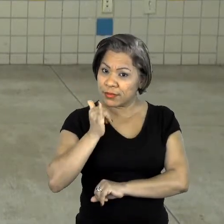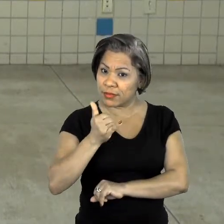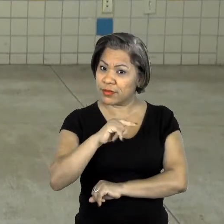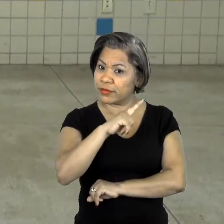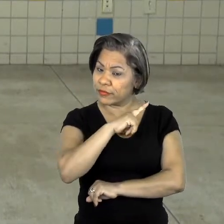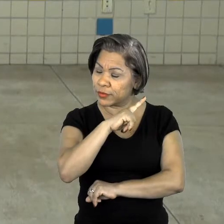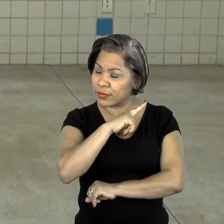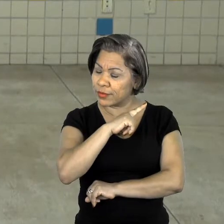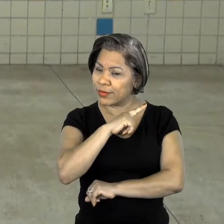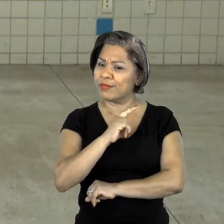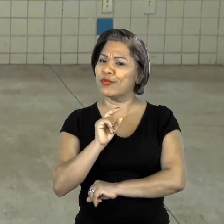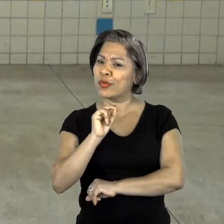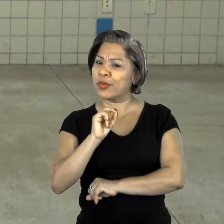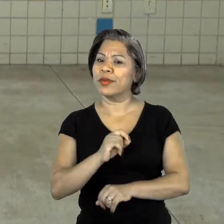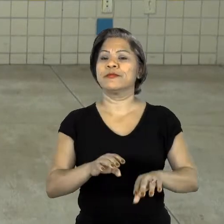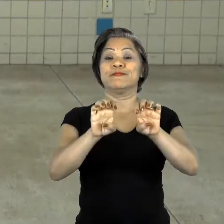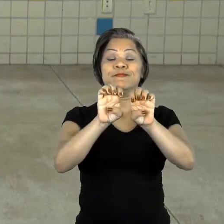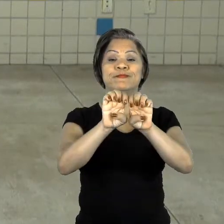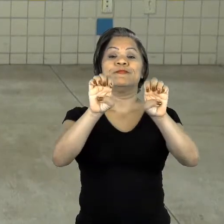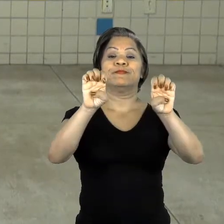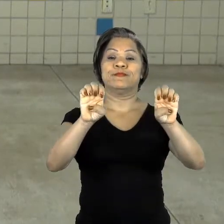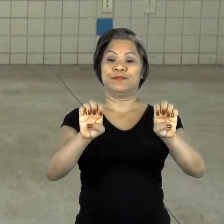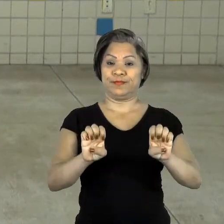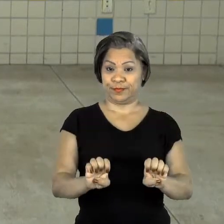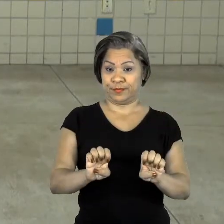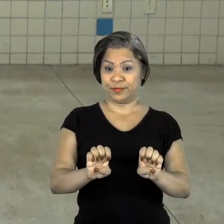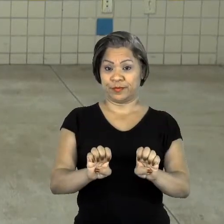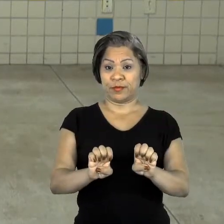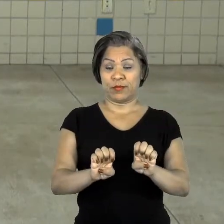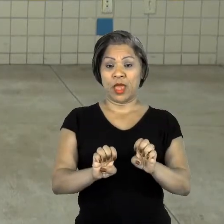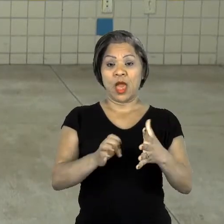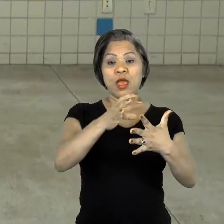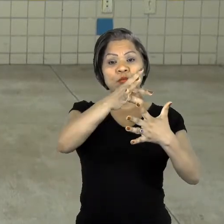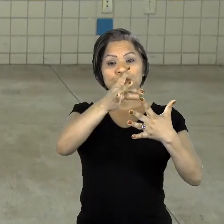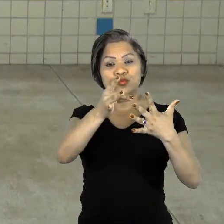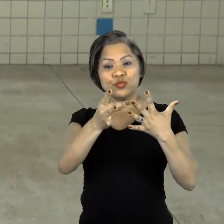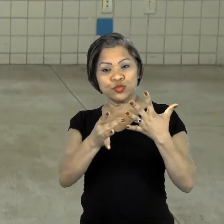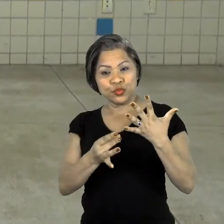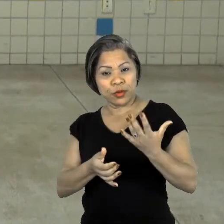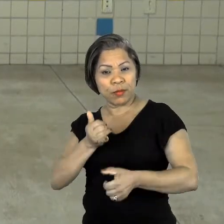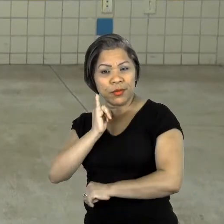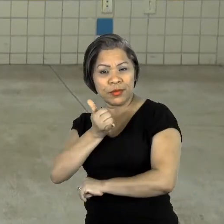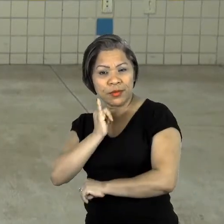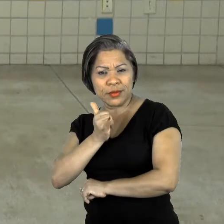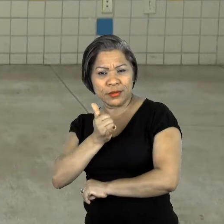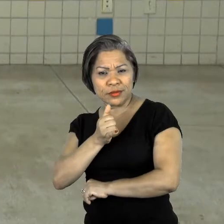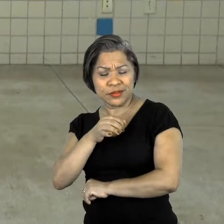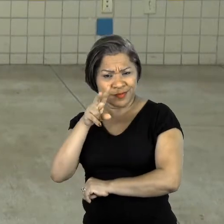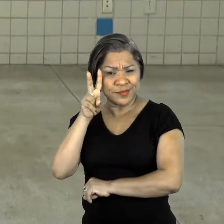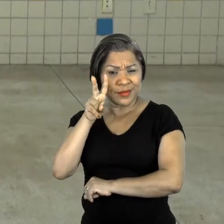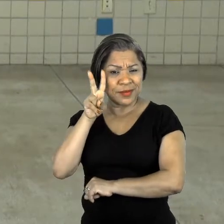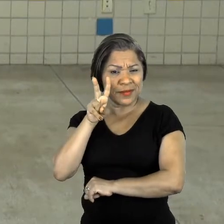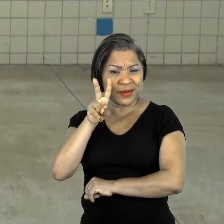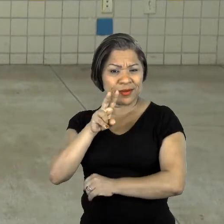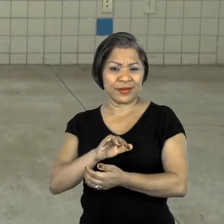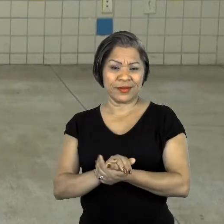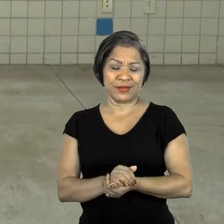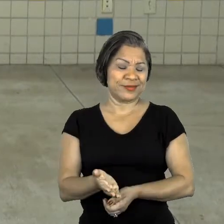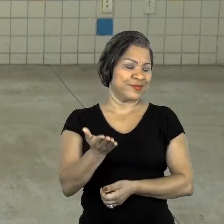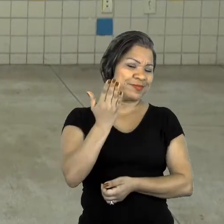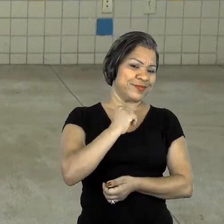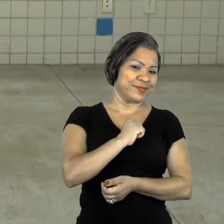temos a estrutura e os elementos da narrativa. Estão lembrando quais são? Vamos lá